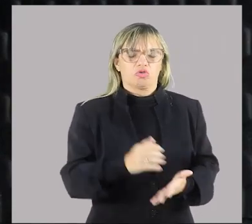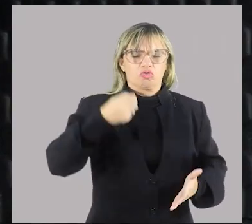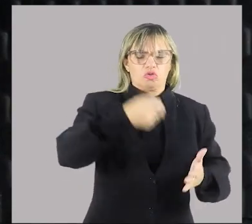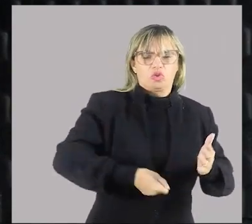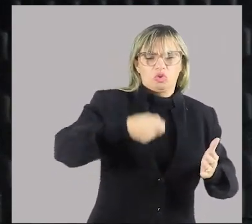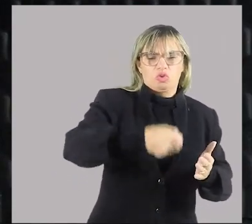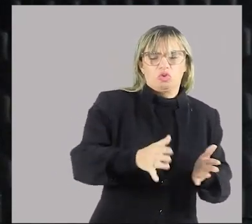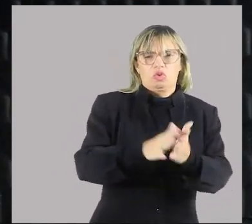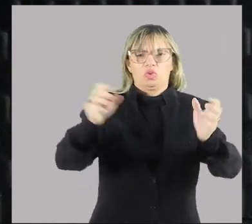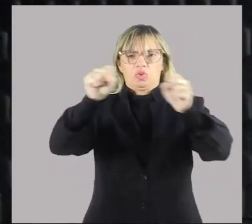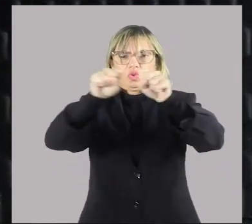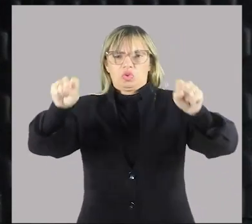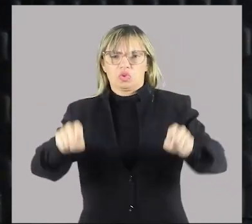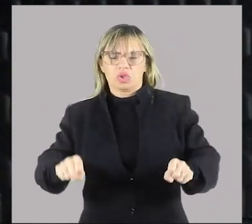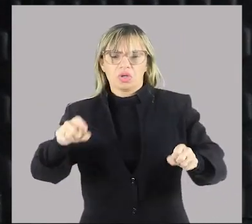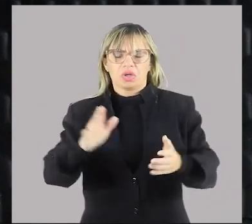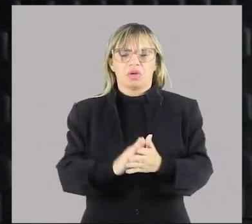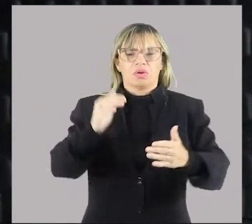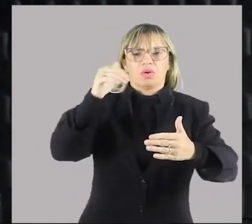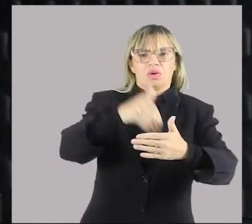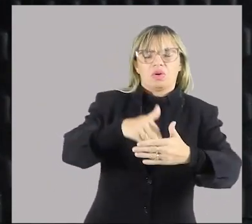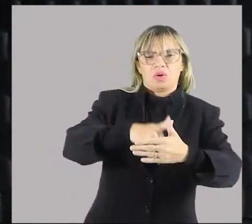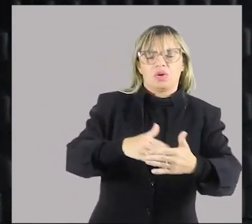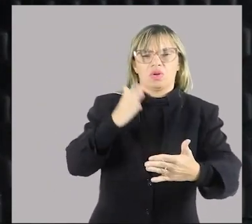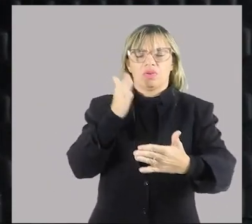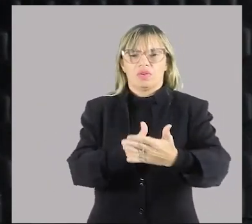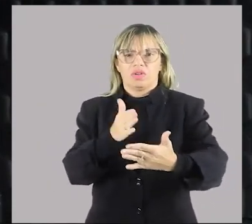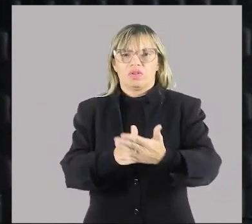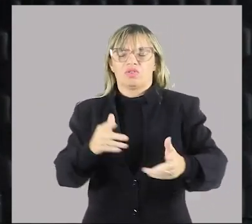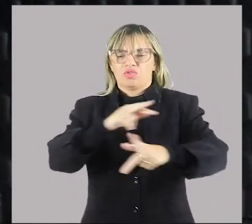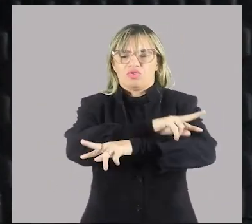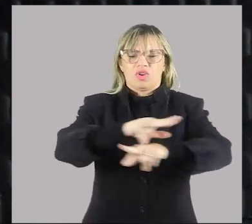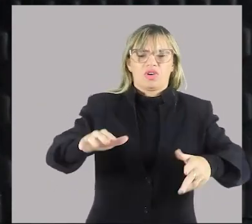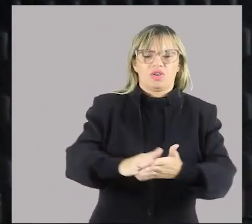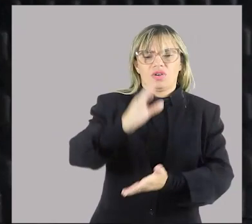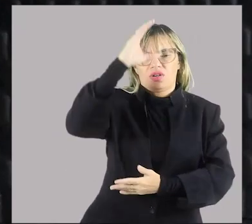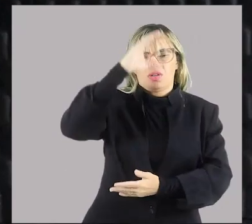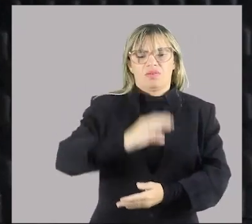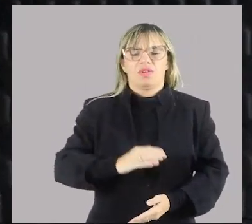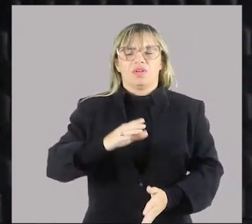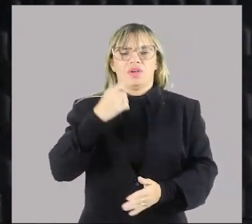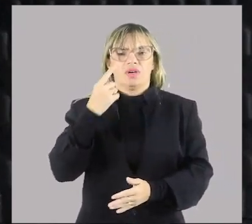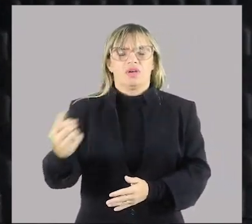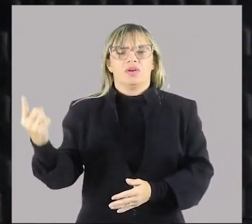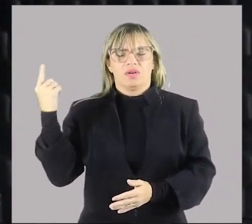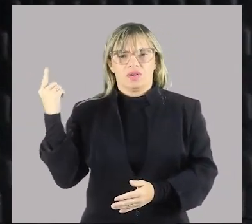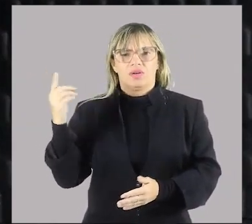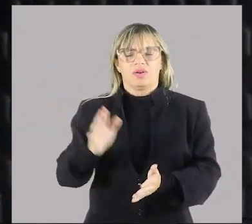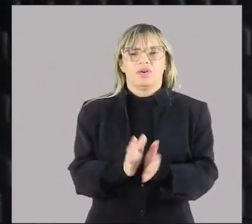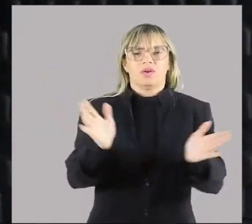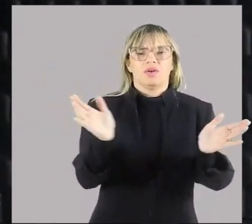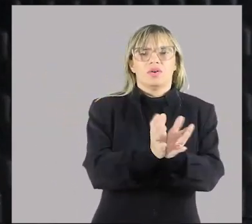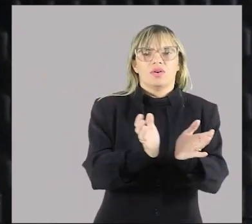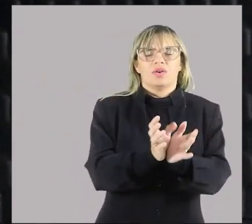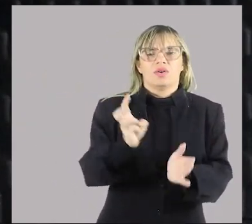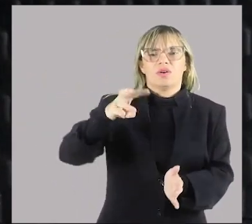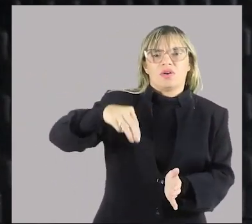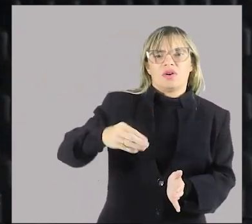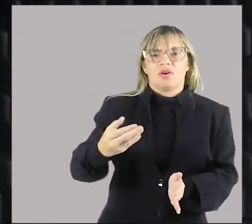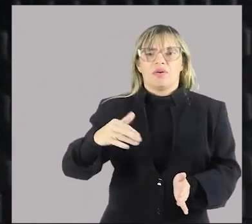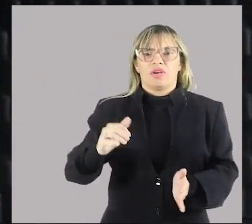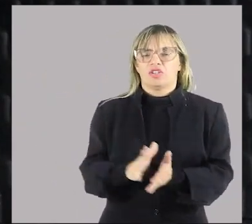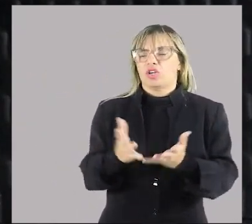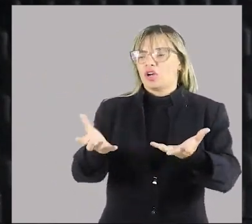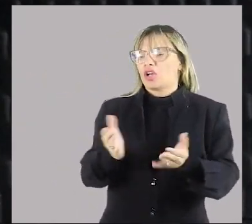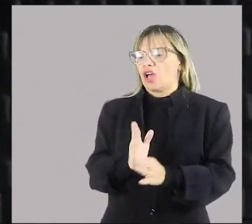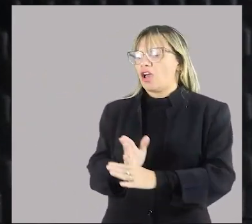eleitoral que restringe a participação de muitos cidadãos. Então, a classe média ela vai buscar um espaço político.